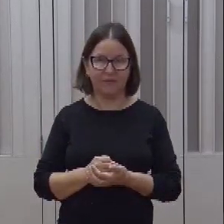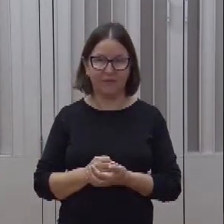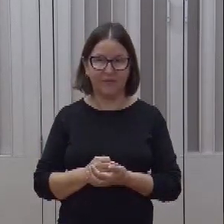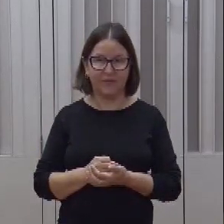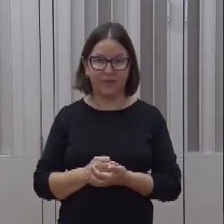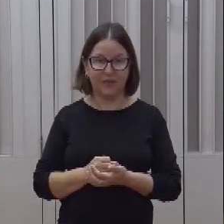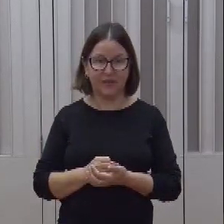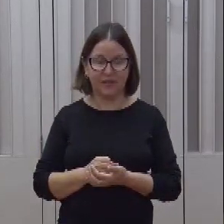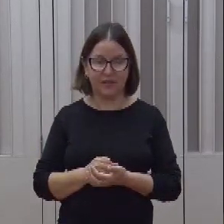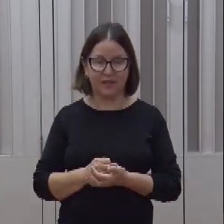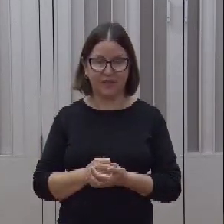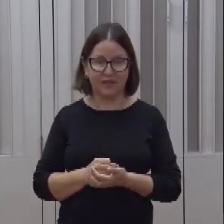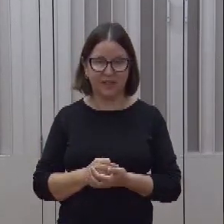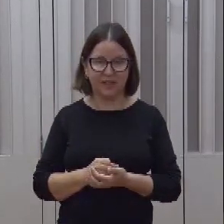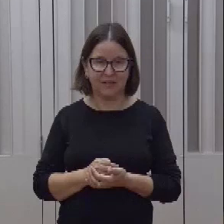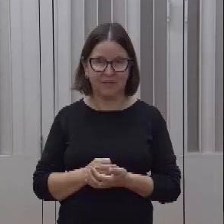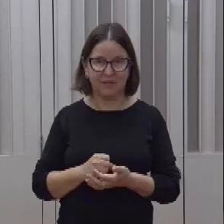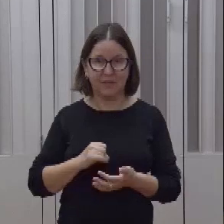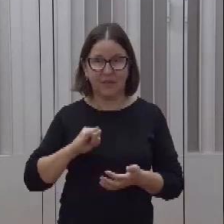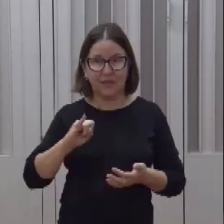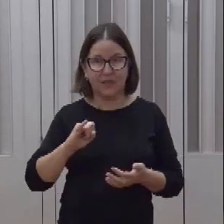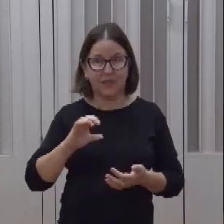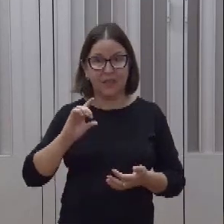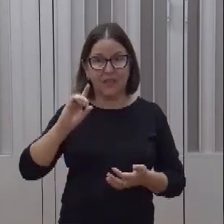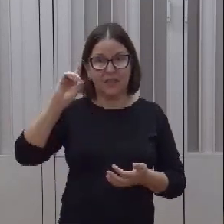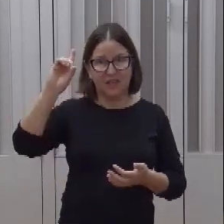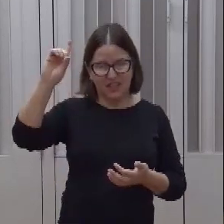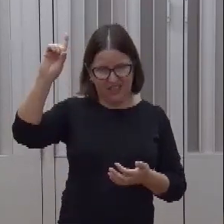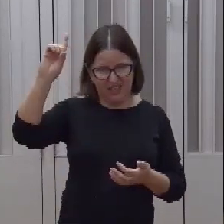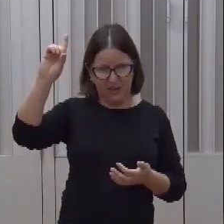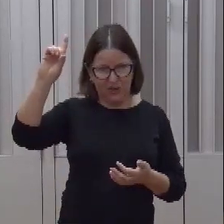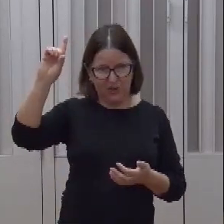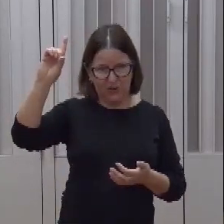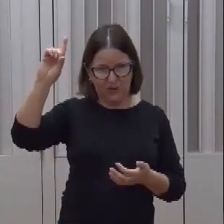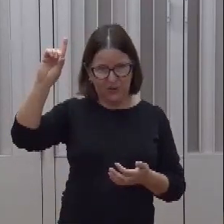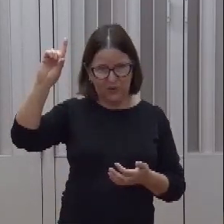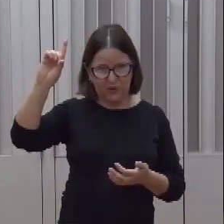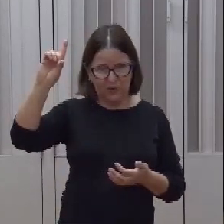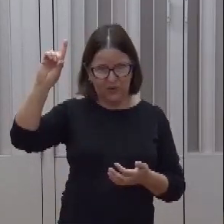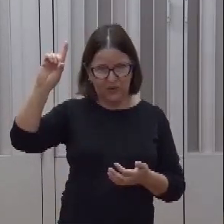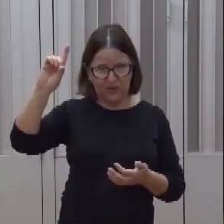Deus, nós estamos completamente sem saída.